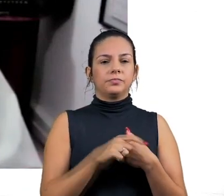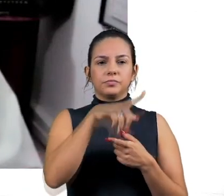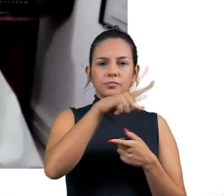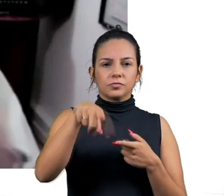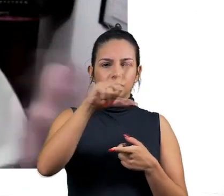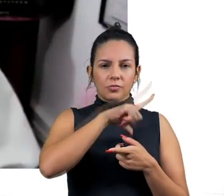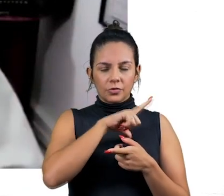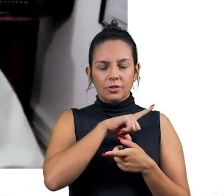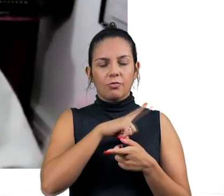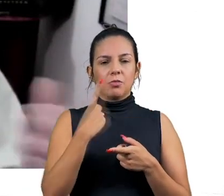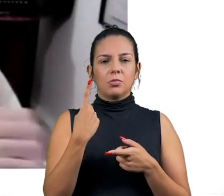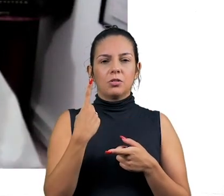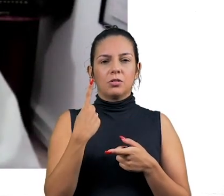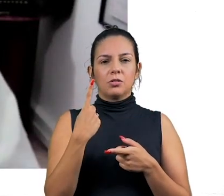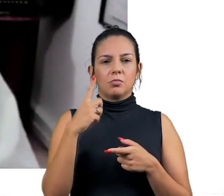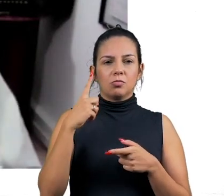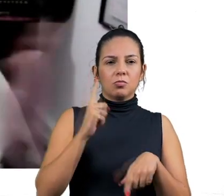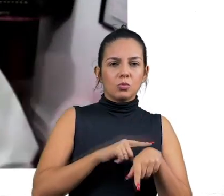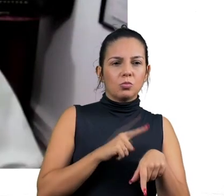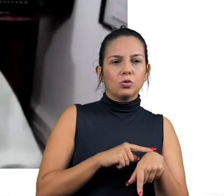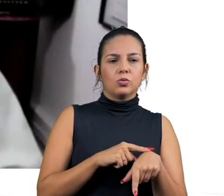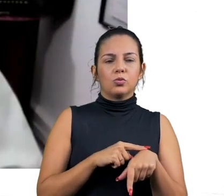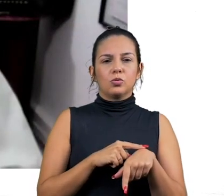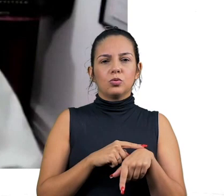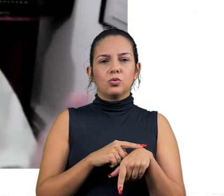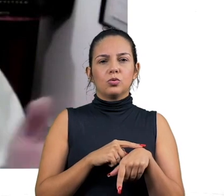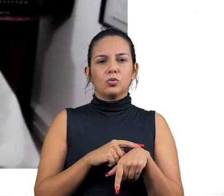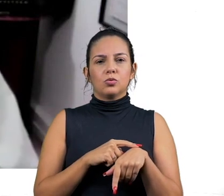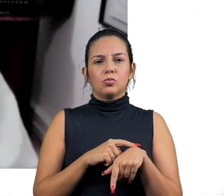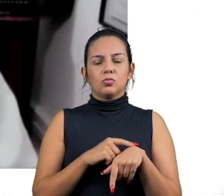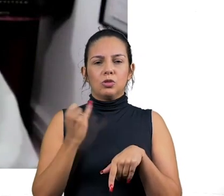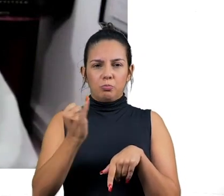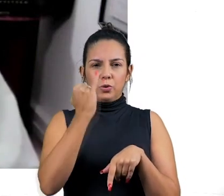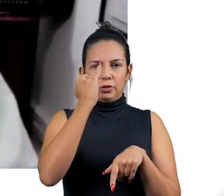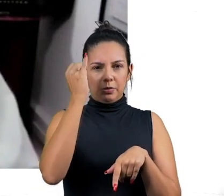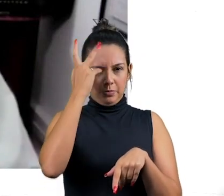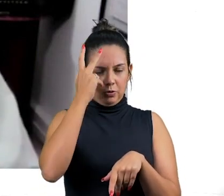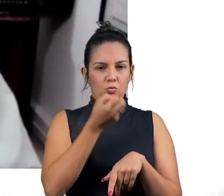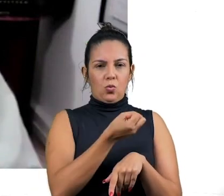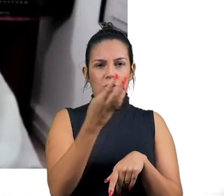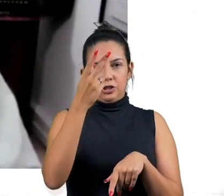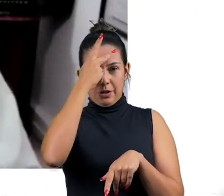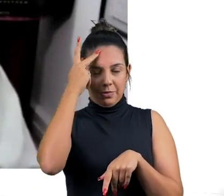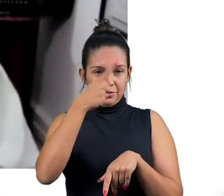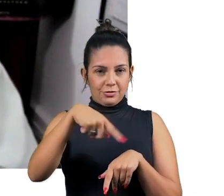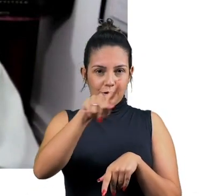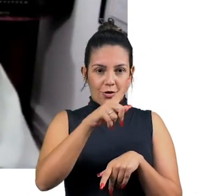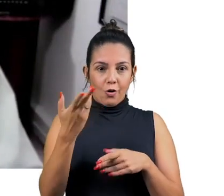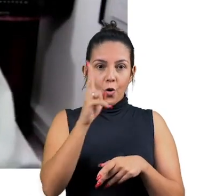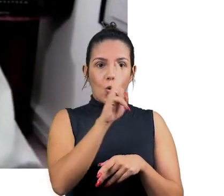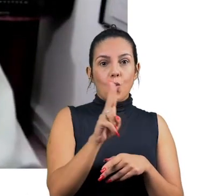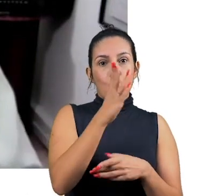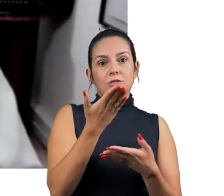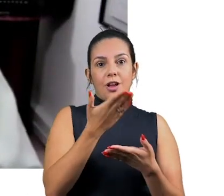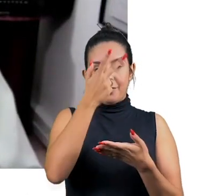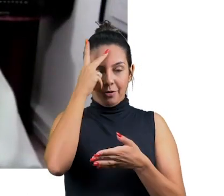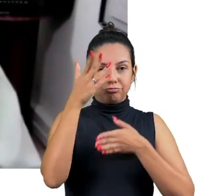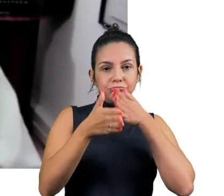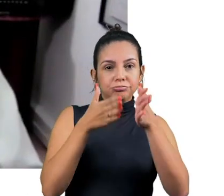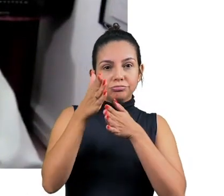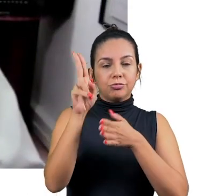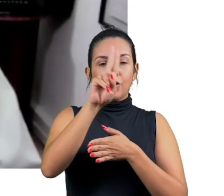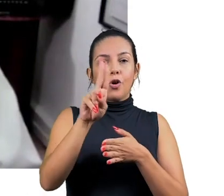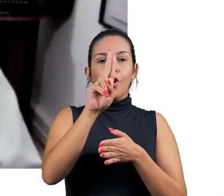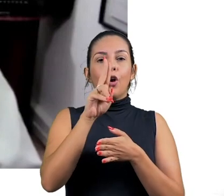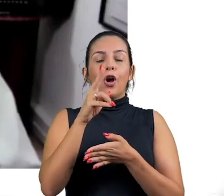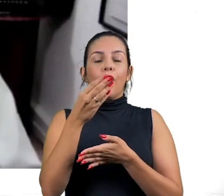eles tiveram um aumento exponencial da quantidade de pessoas que passou a usar, porque elas descobriram que a única forma